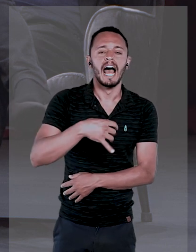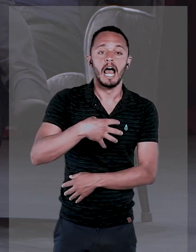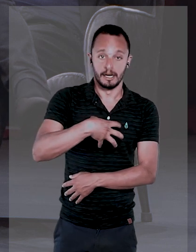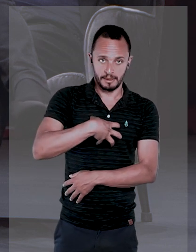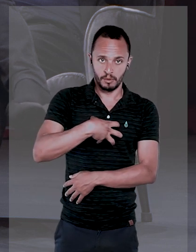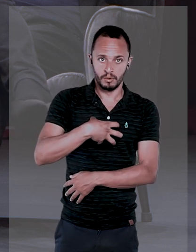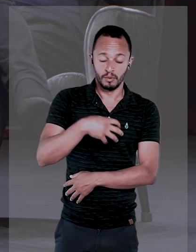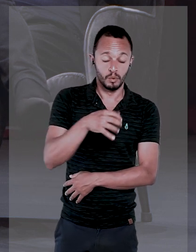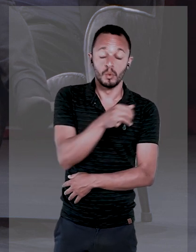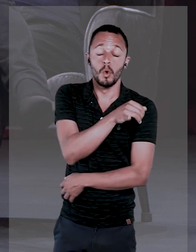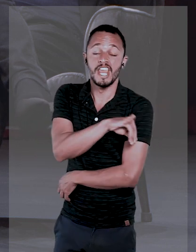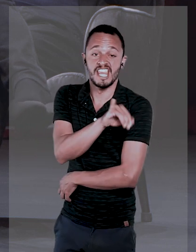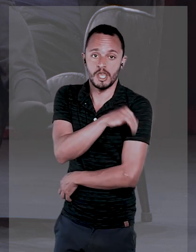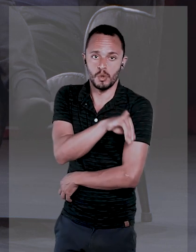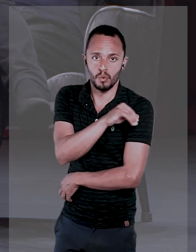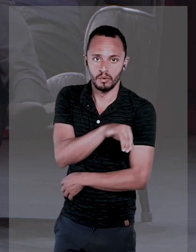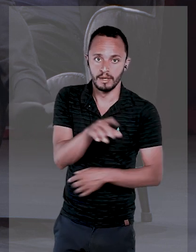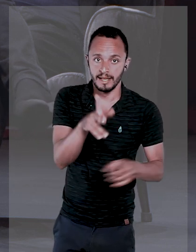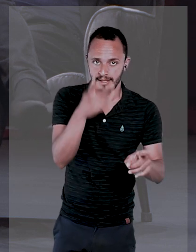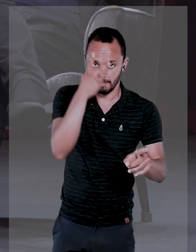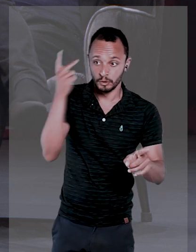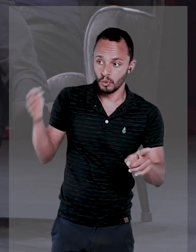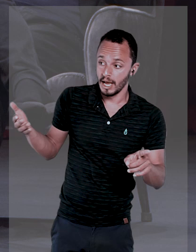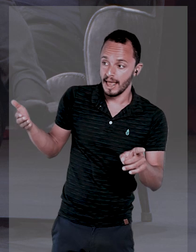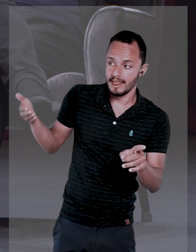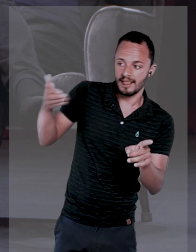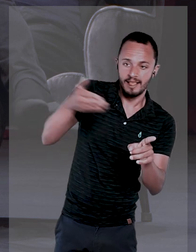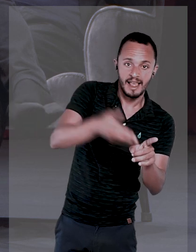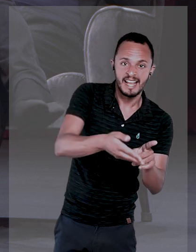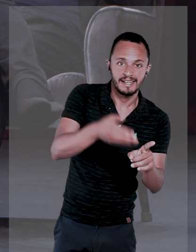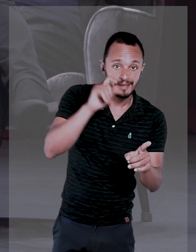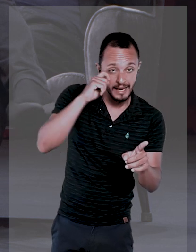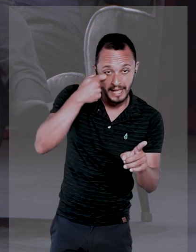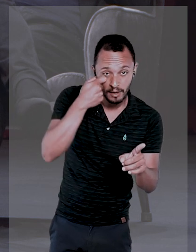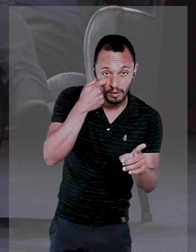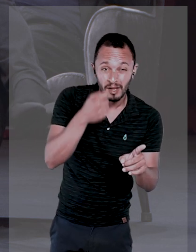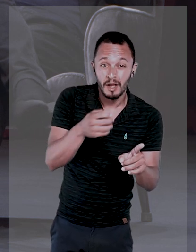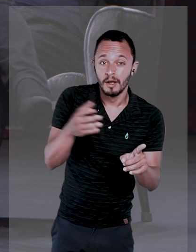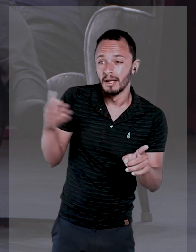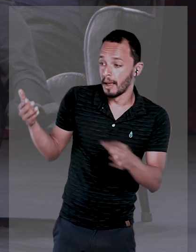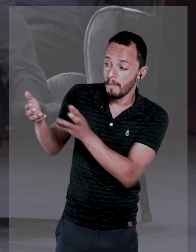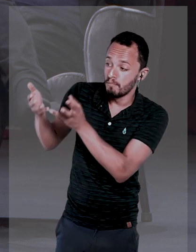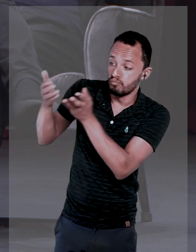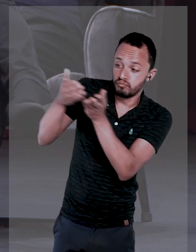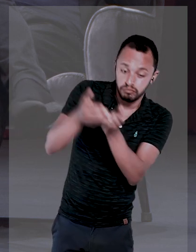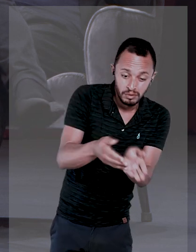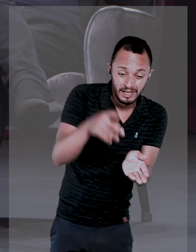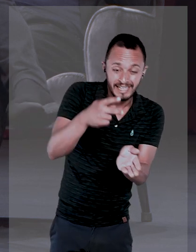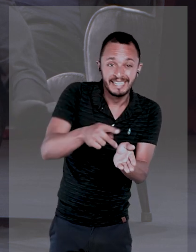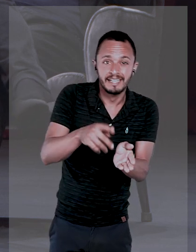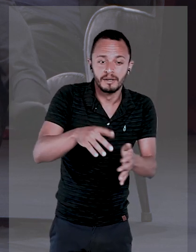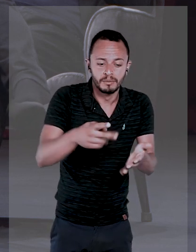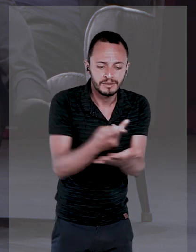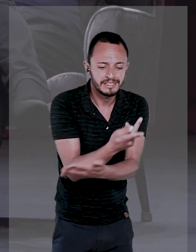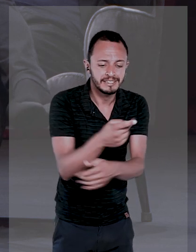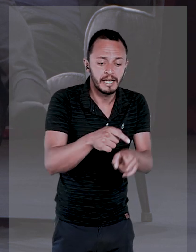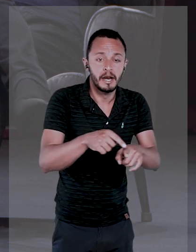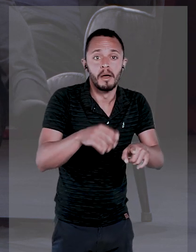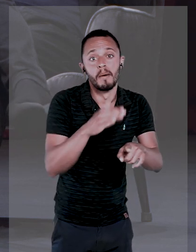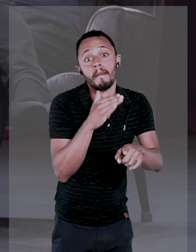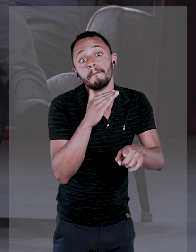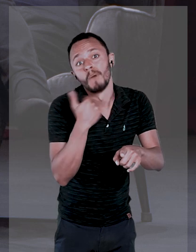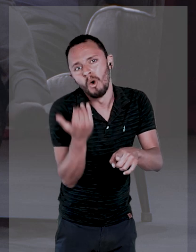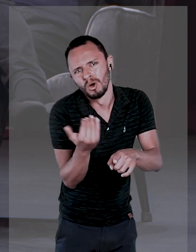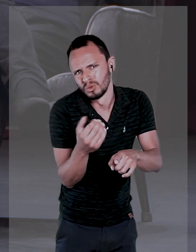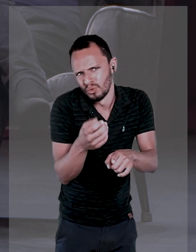grande cemitério que eles fizeram lá, porque chegavam os negros e a grande maioria chegava morto ou quase